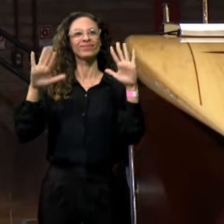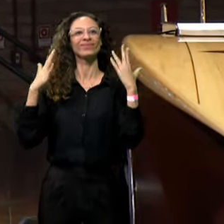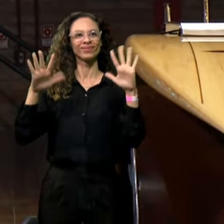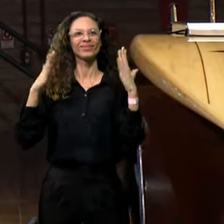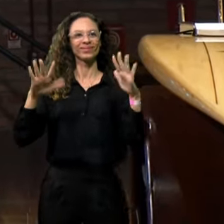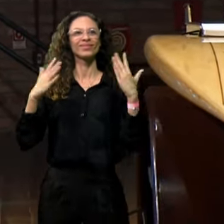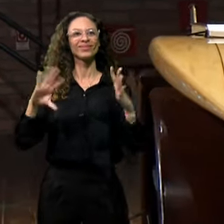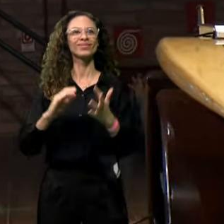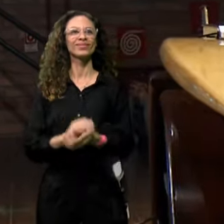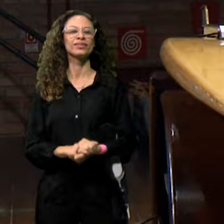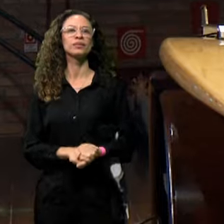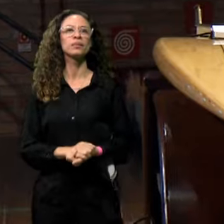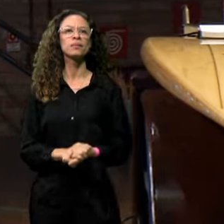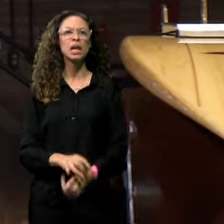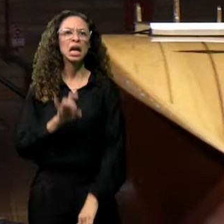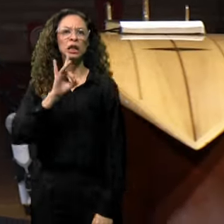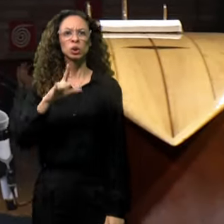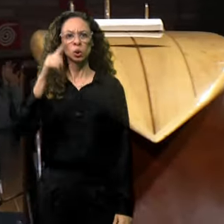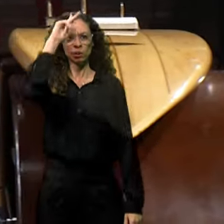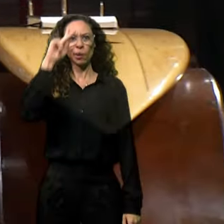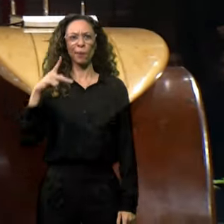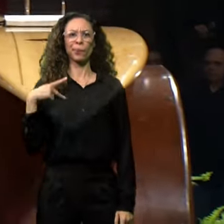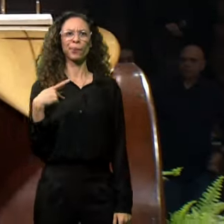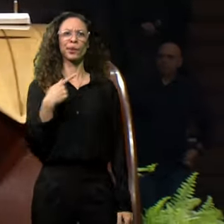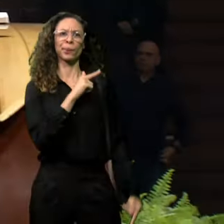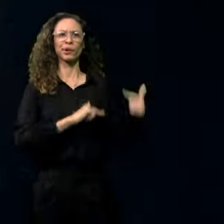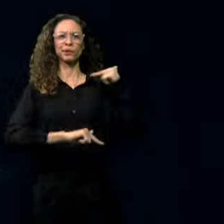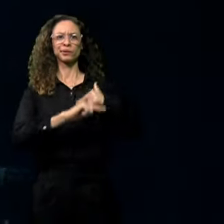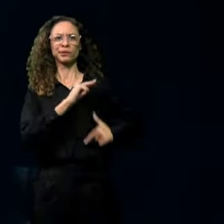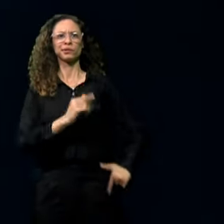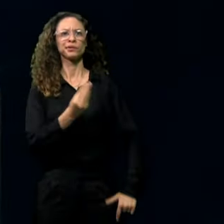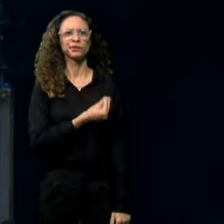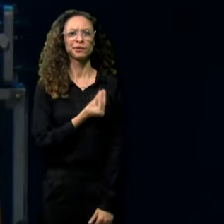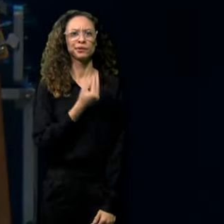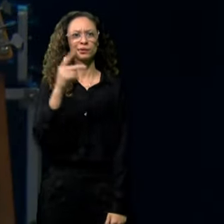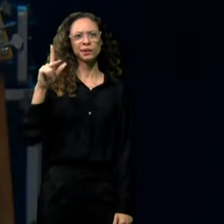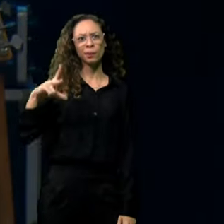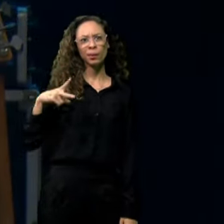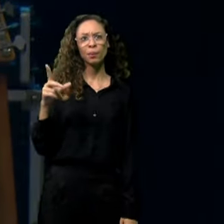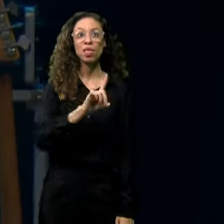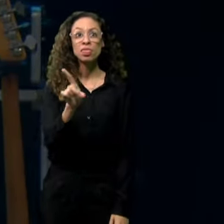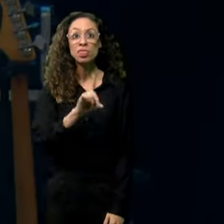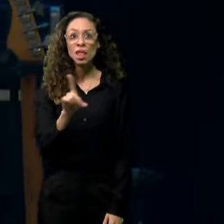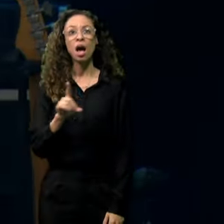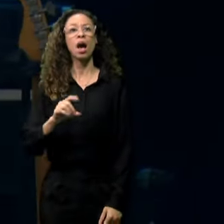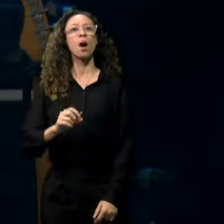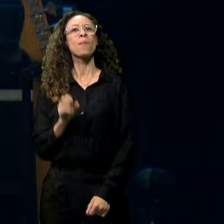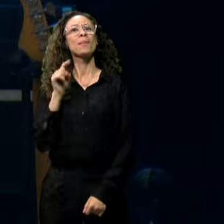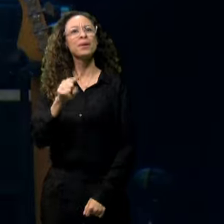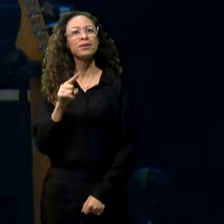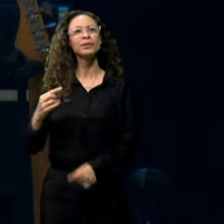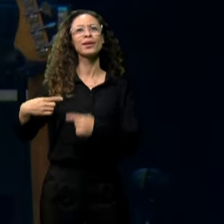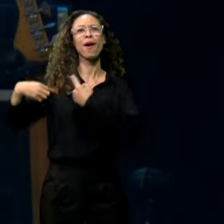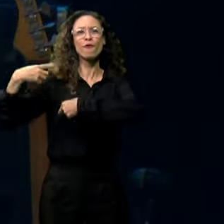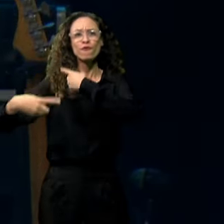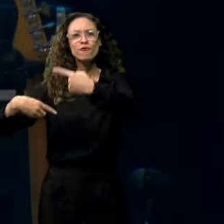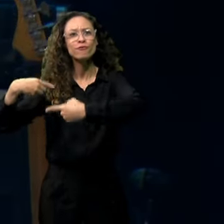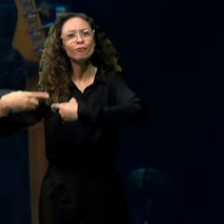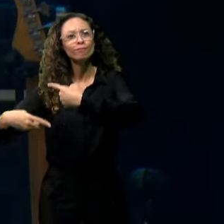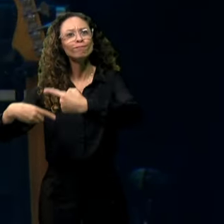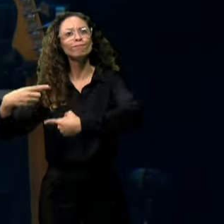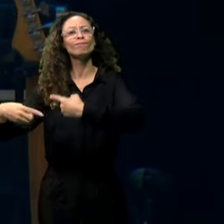não se trata só deixou a santidade de sua vida se trata de deixar um legado para a próxima